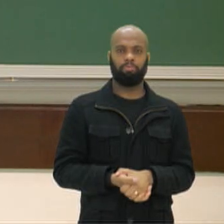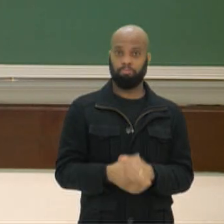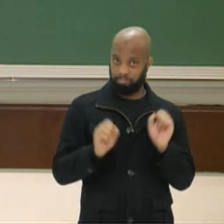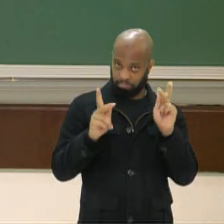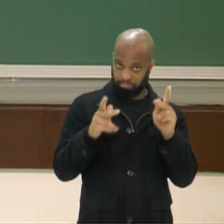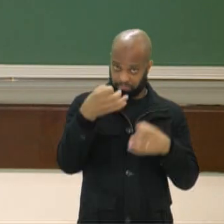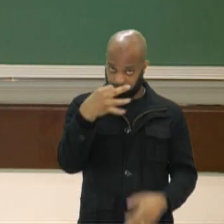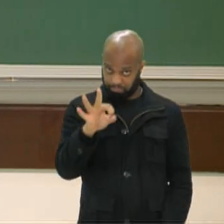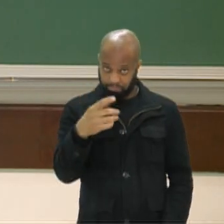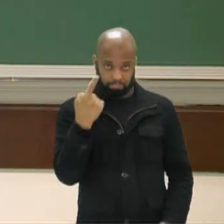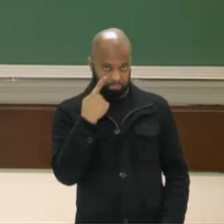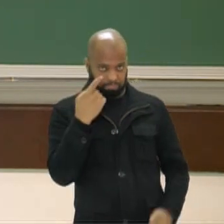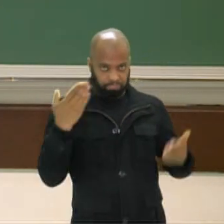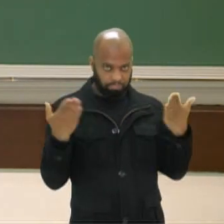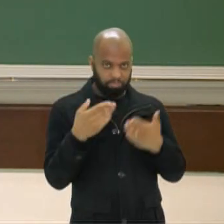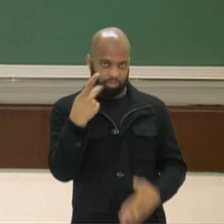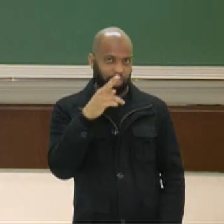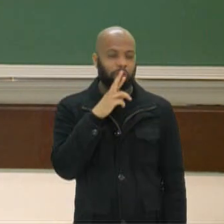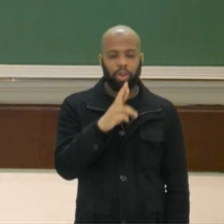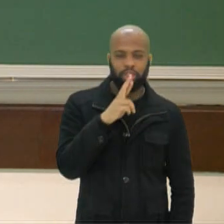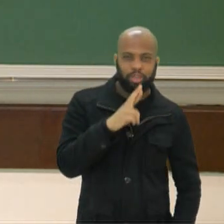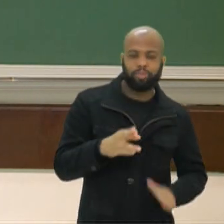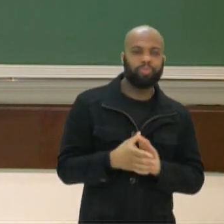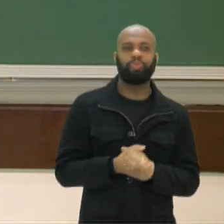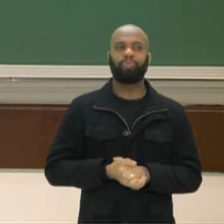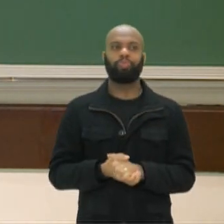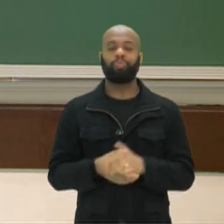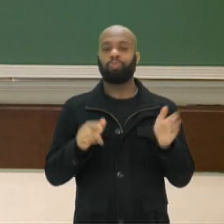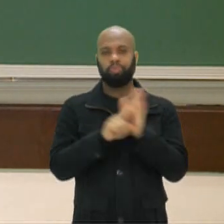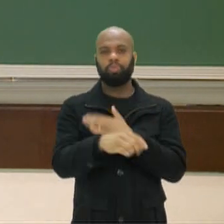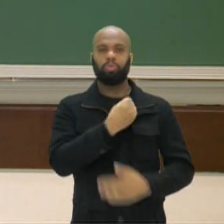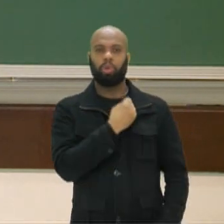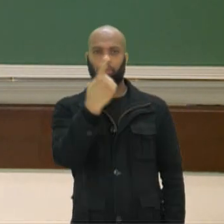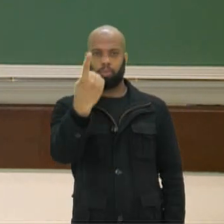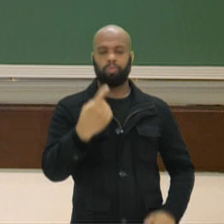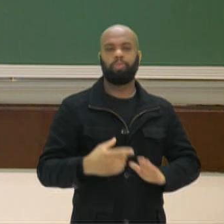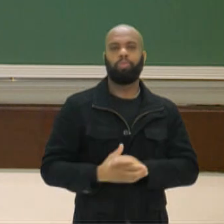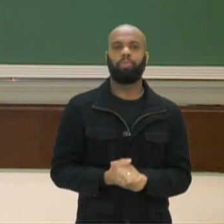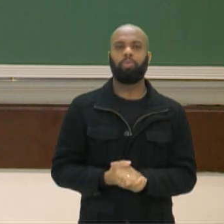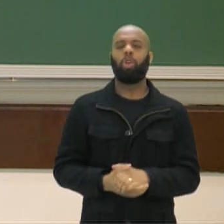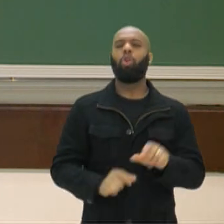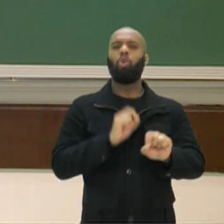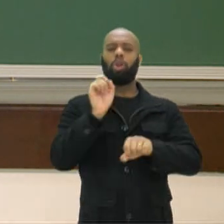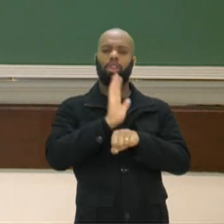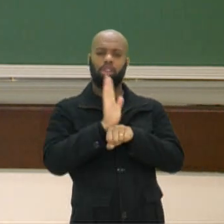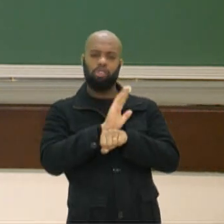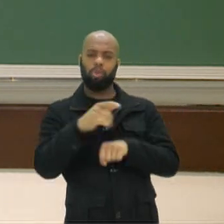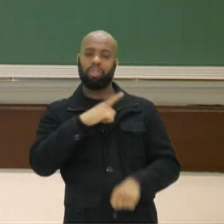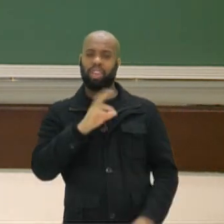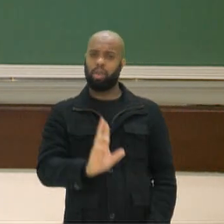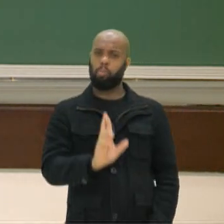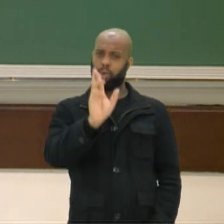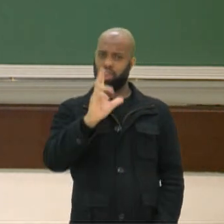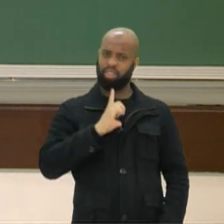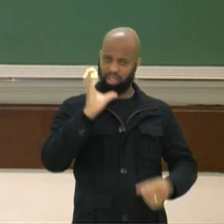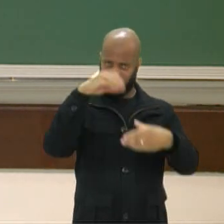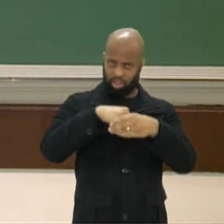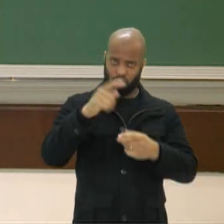Alright, let's check. Vamos checar. What do films represent in economy? O que os filmes representam na